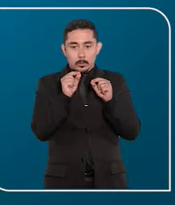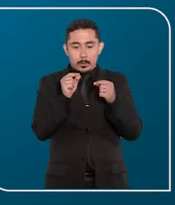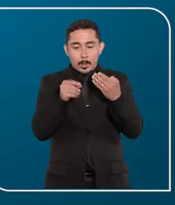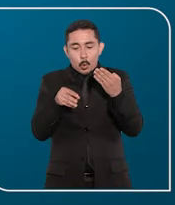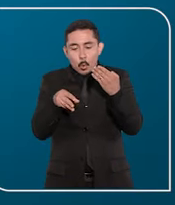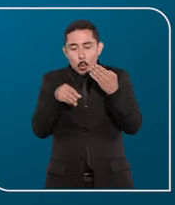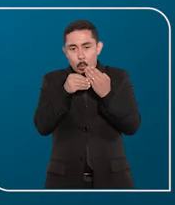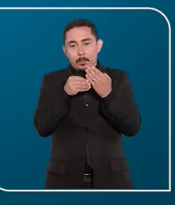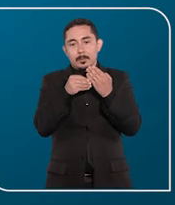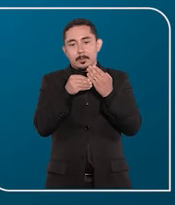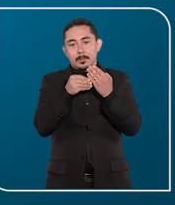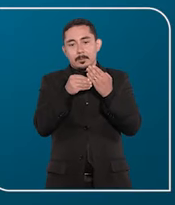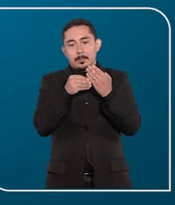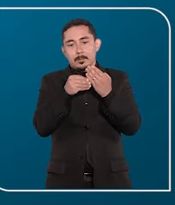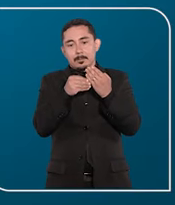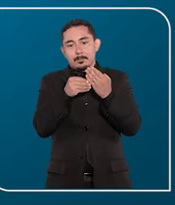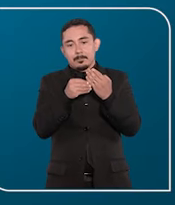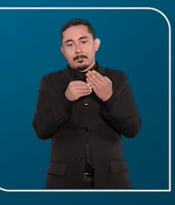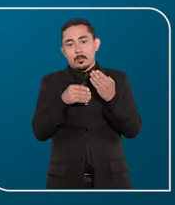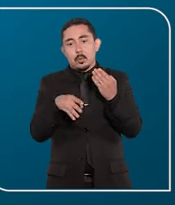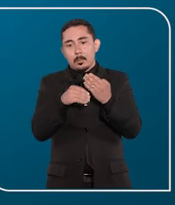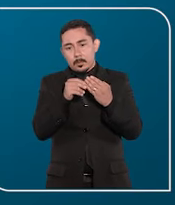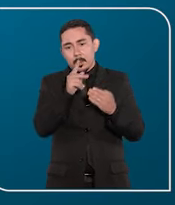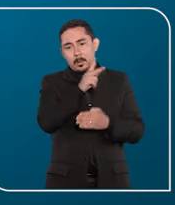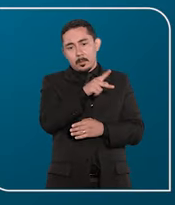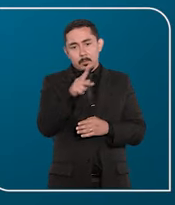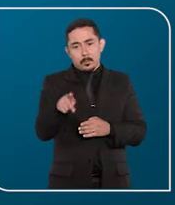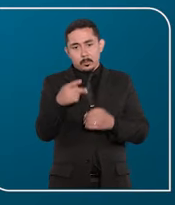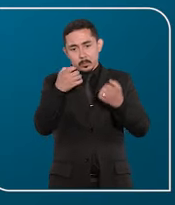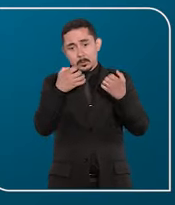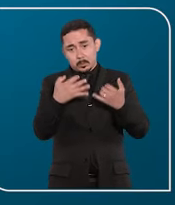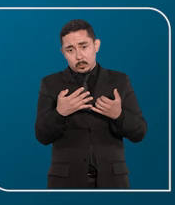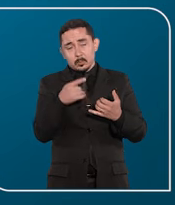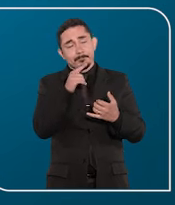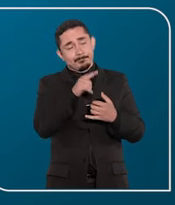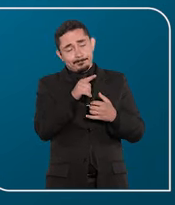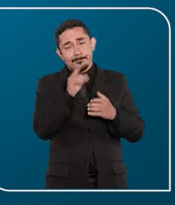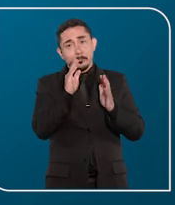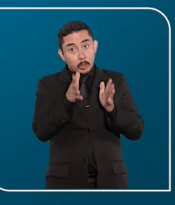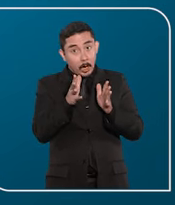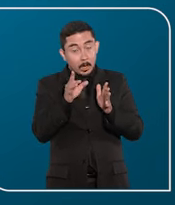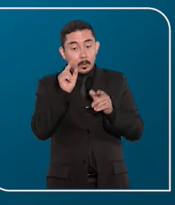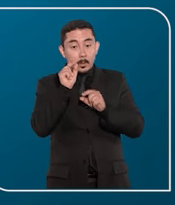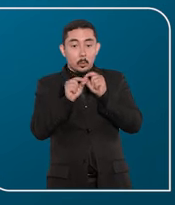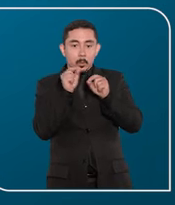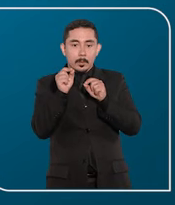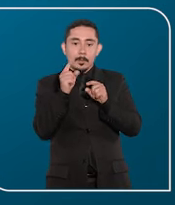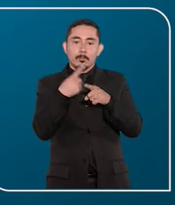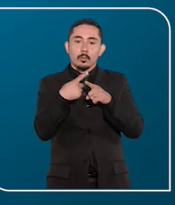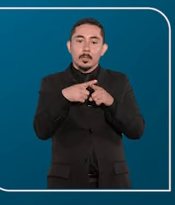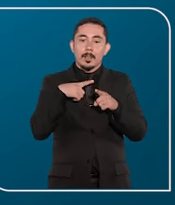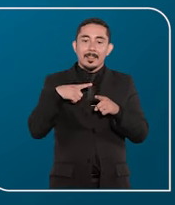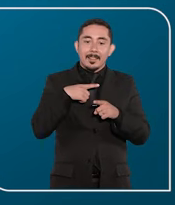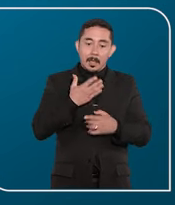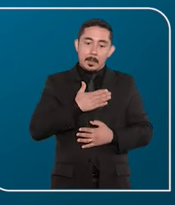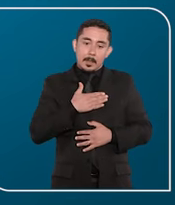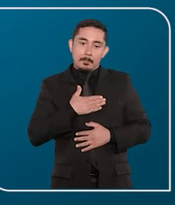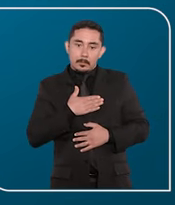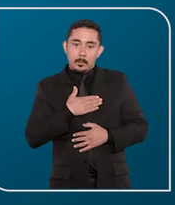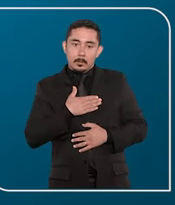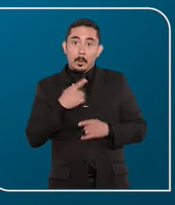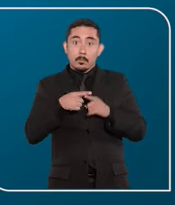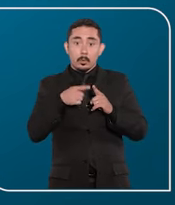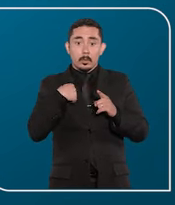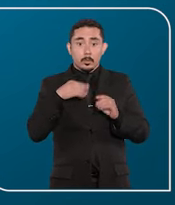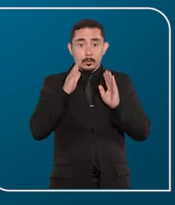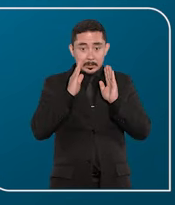na verdade não é uma parte, é só complementar o que o professor Fetter mencionou, porque existe algo para mim que... até porque já estive do outro